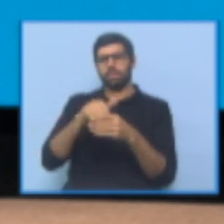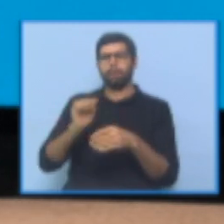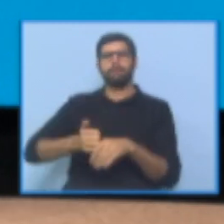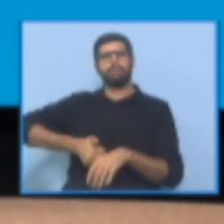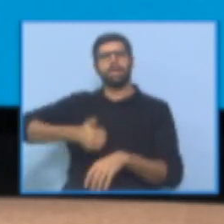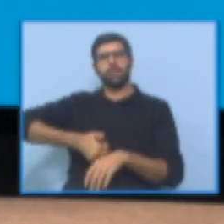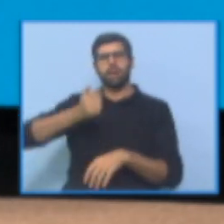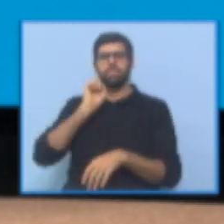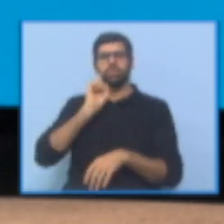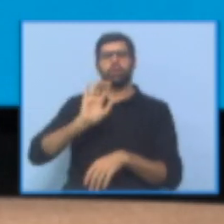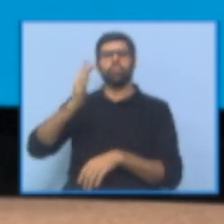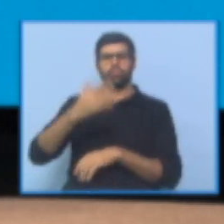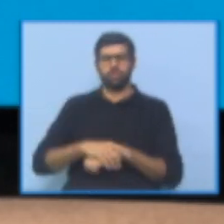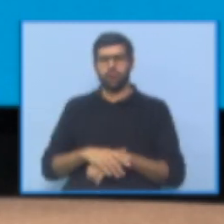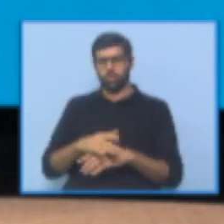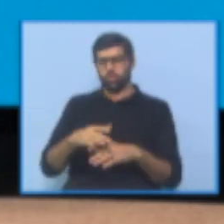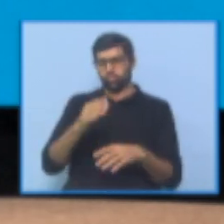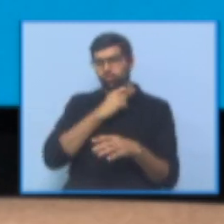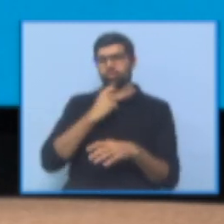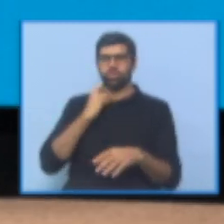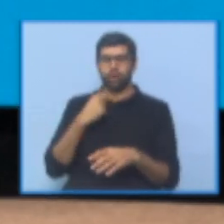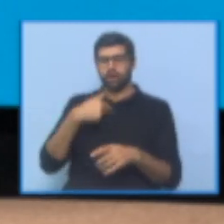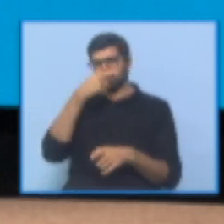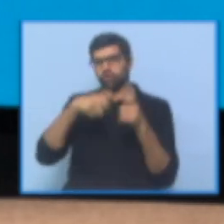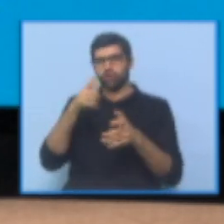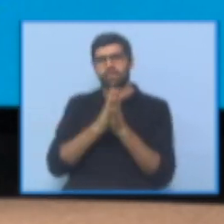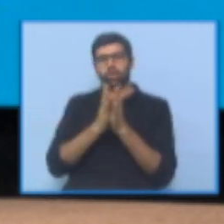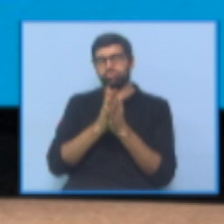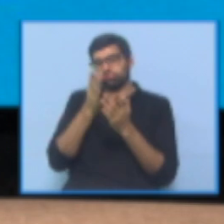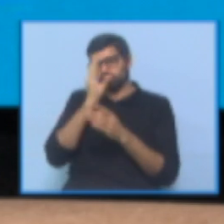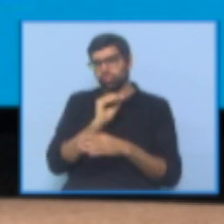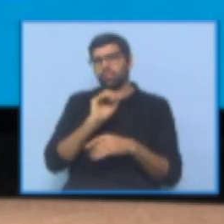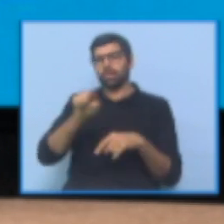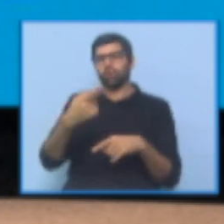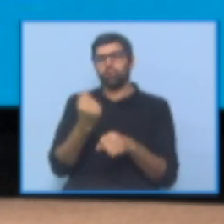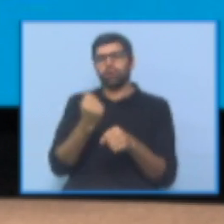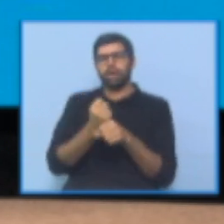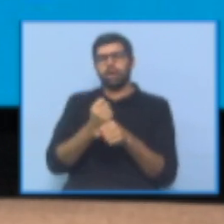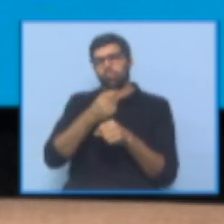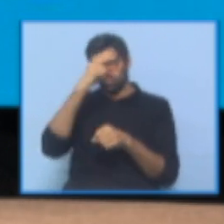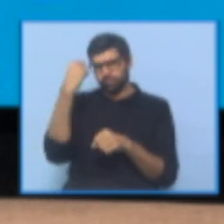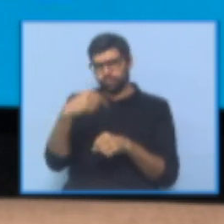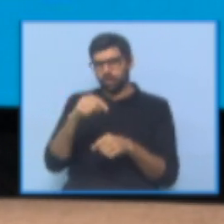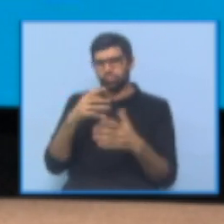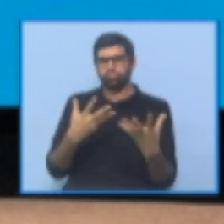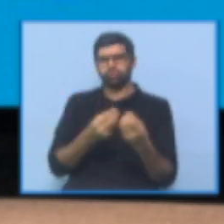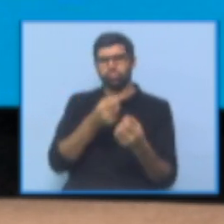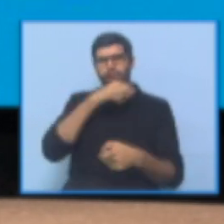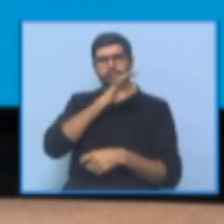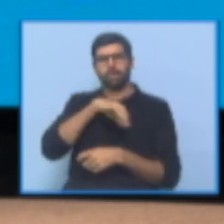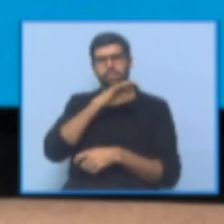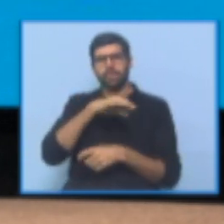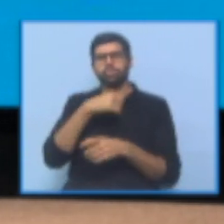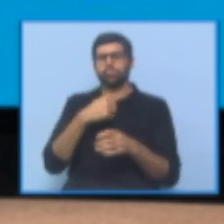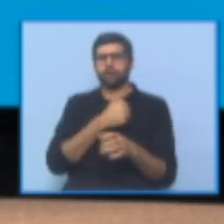muito importante, quer dos sacerdotes, dos religiosos, dos leigos. Depois temos um trabalho intenso com as famílias, nas